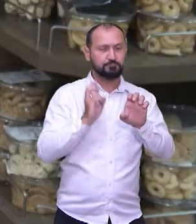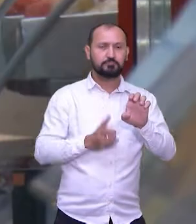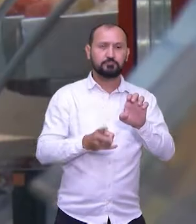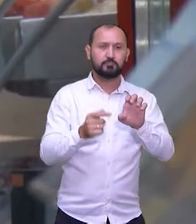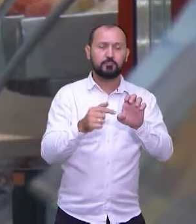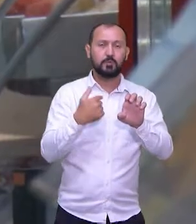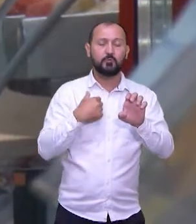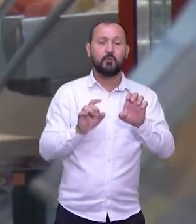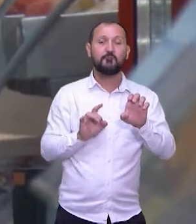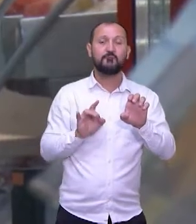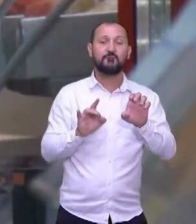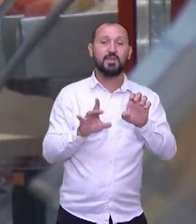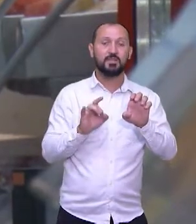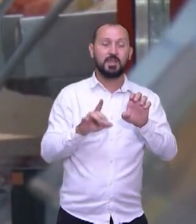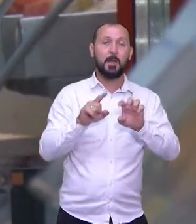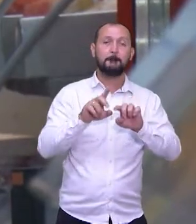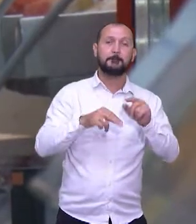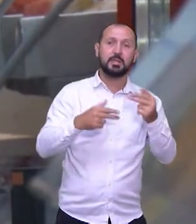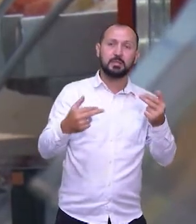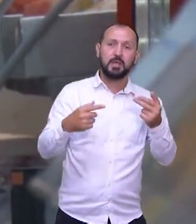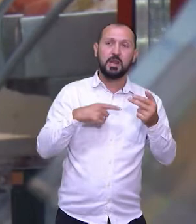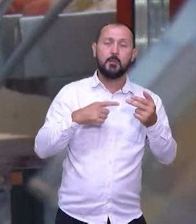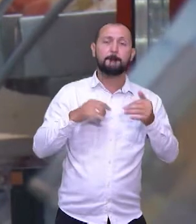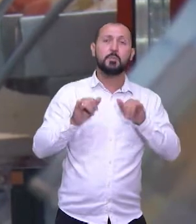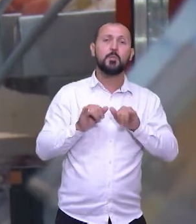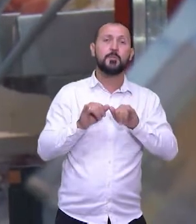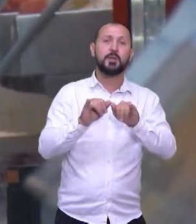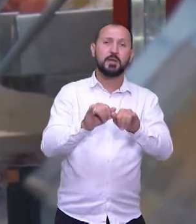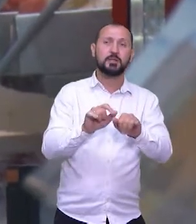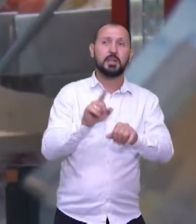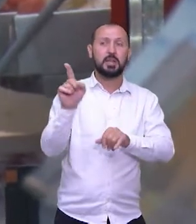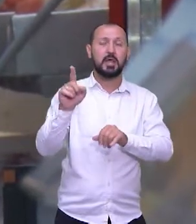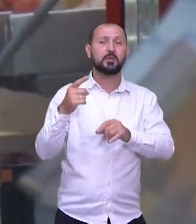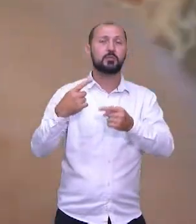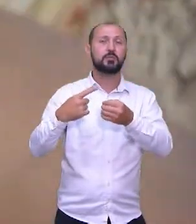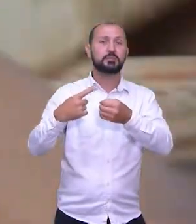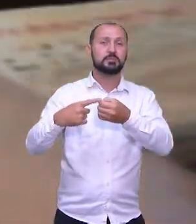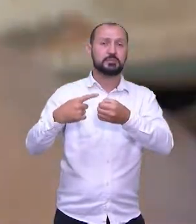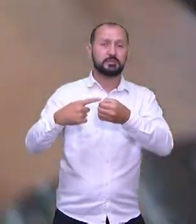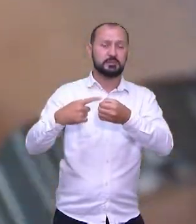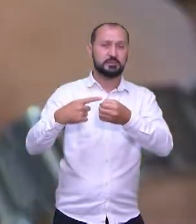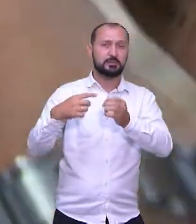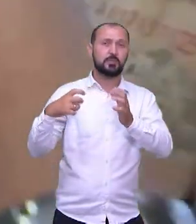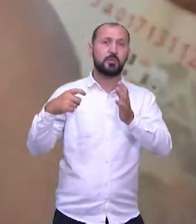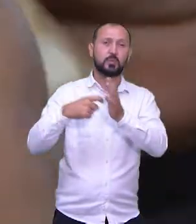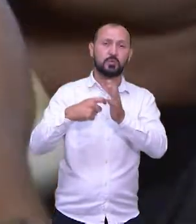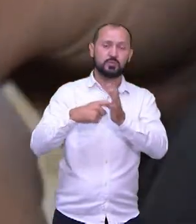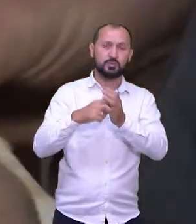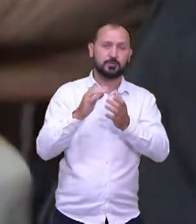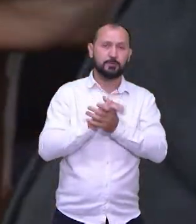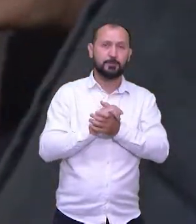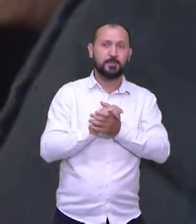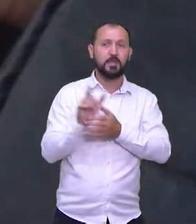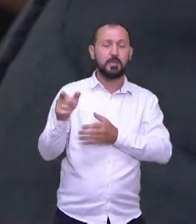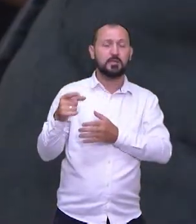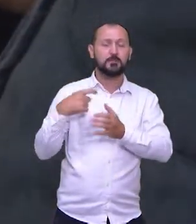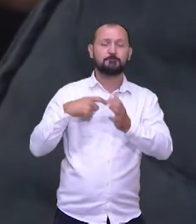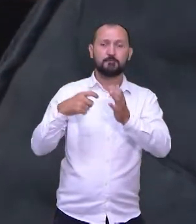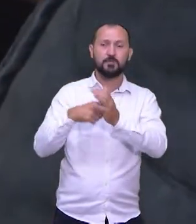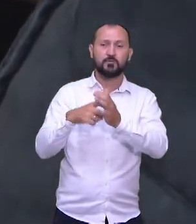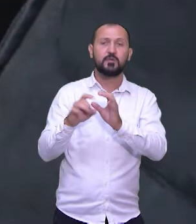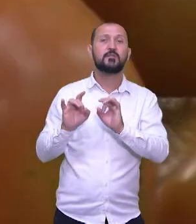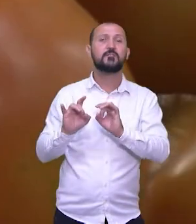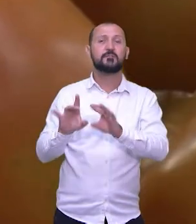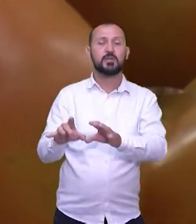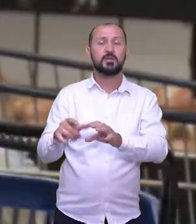Ato contínuo, você vai vender o seu produto para um supermercado, por exemplo, lá em Coxim. Ato contínuo, esse supermercado em Coxim